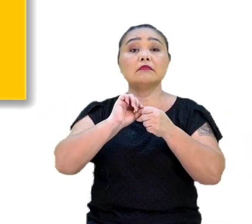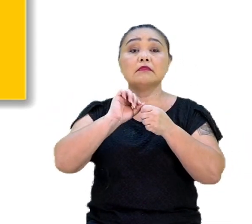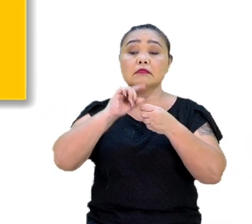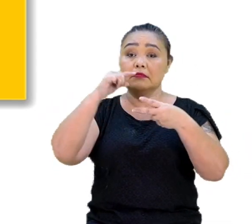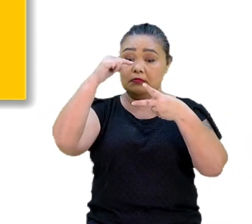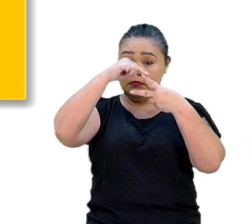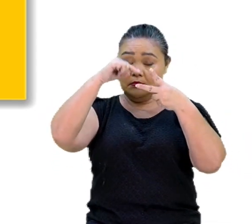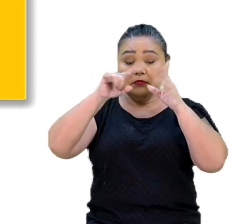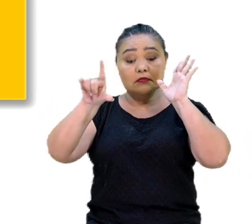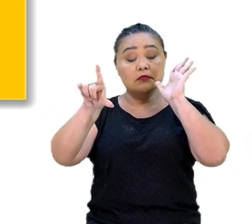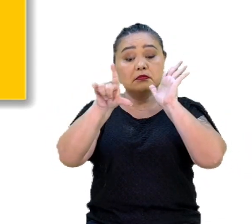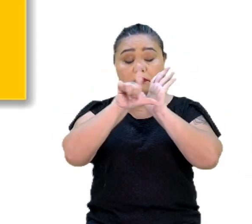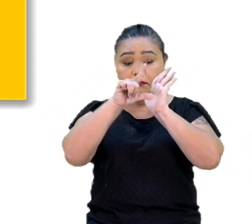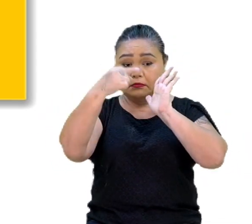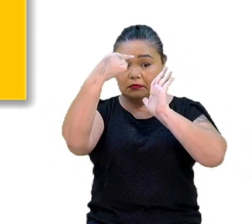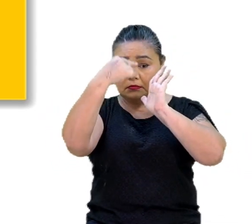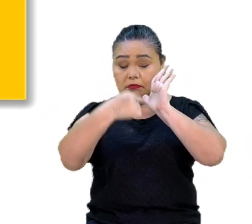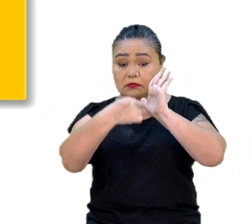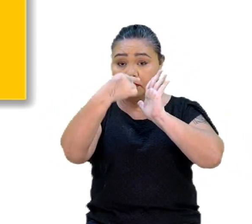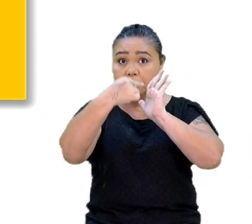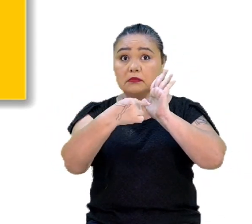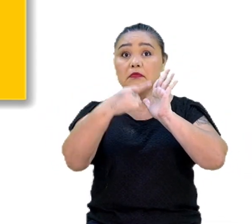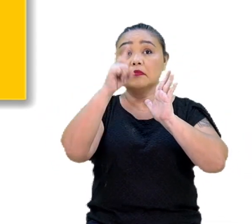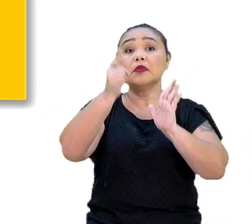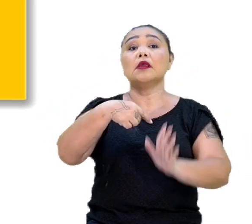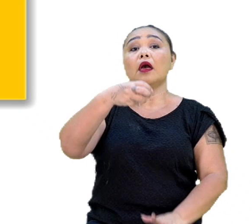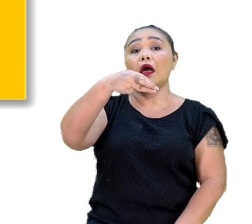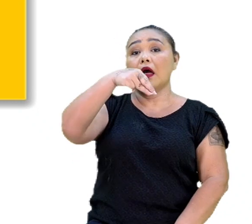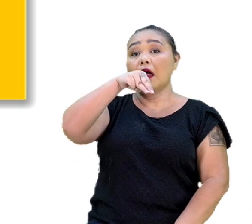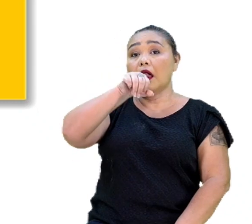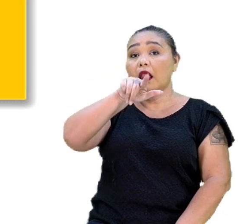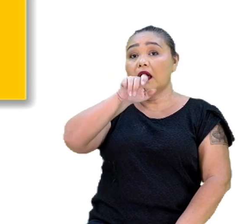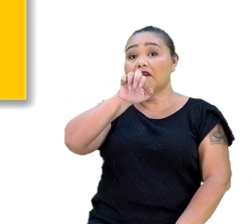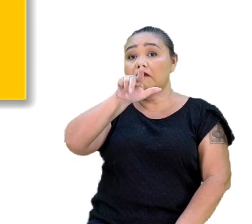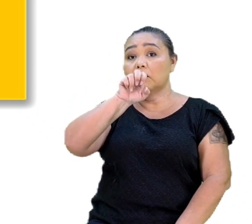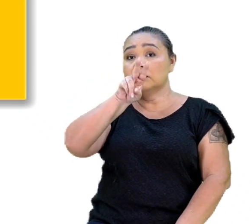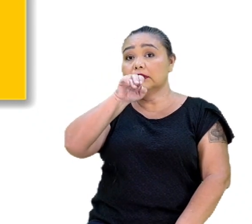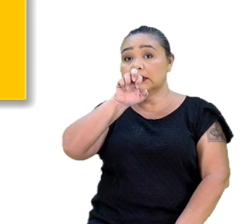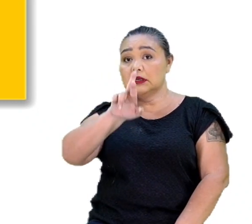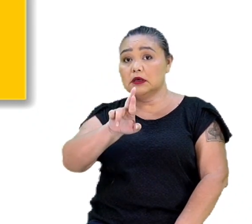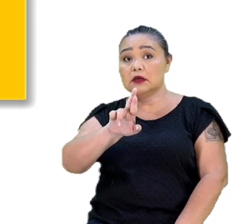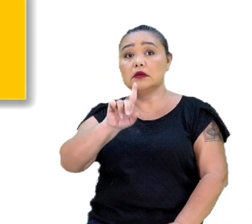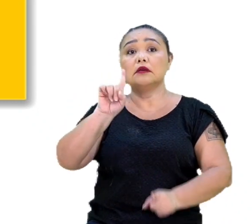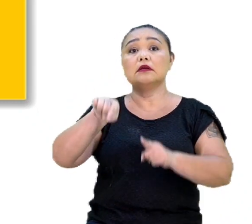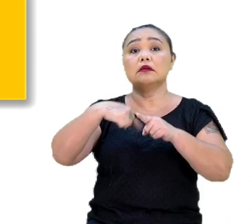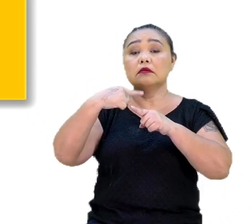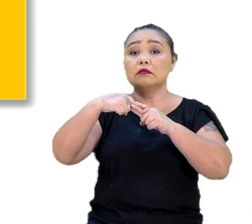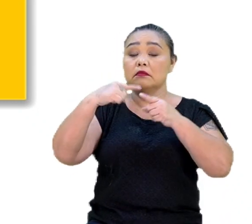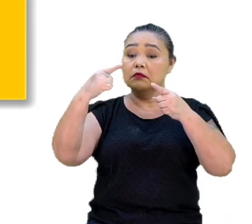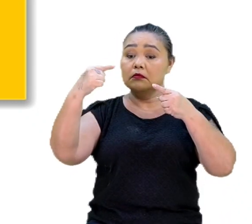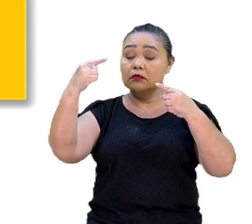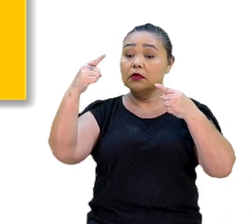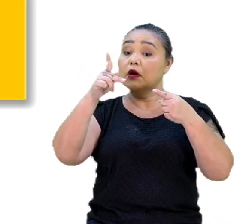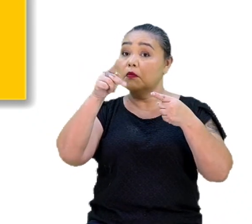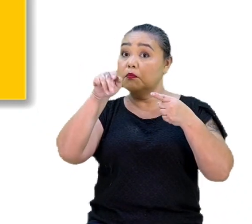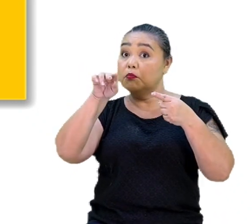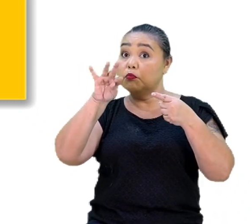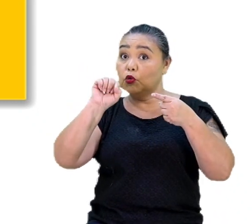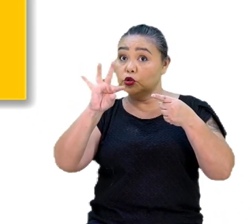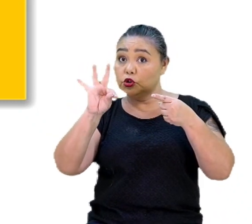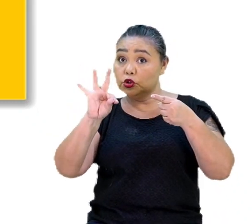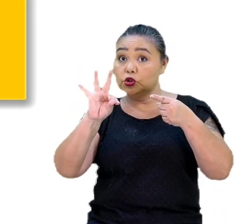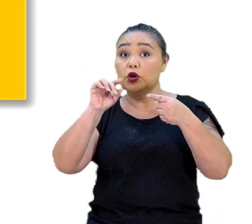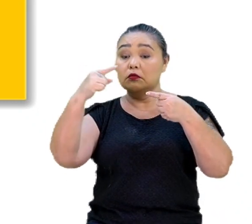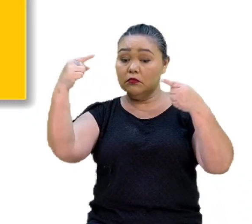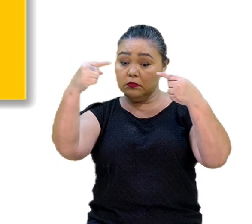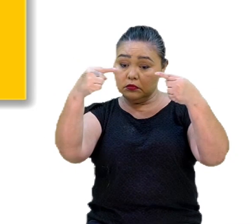leis ponderais, né? A lei de Lavoisier, conservação das massas, e a lei de Proust, que é a de